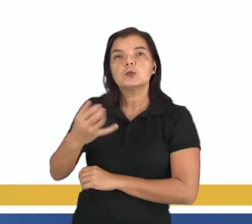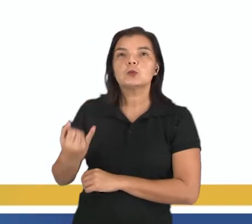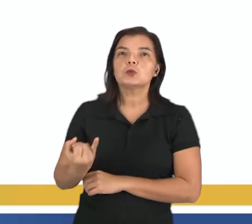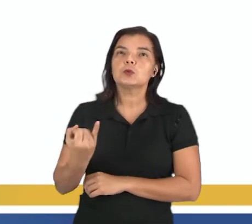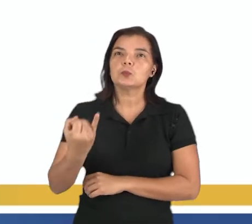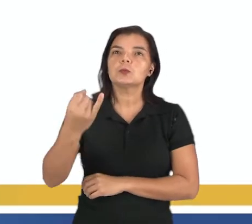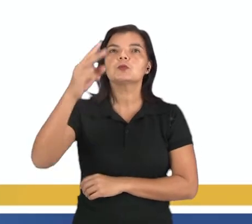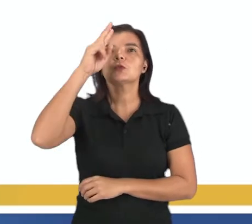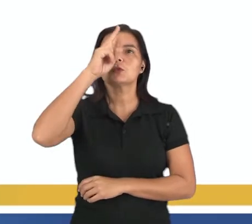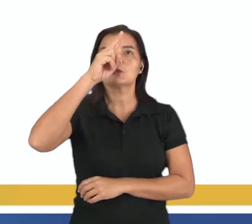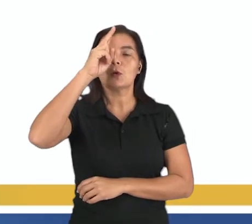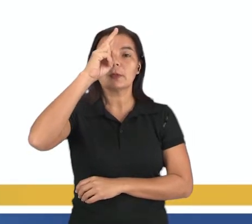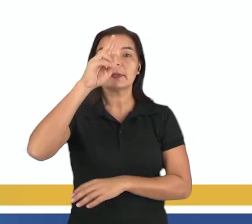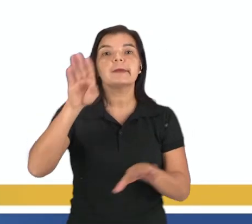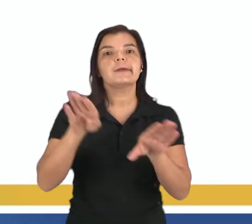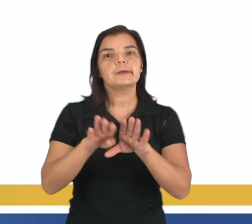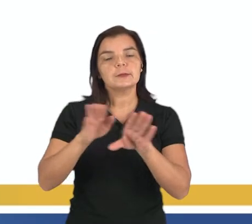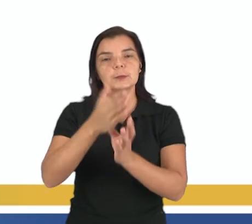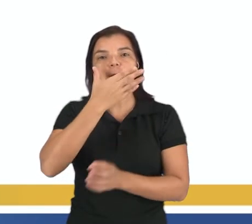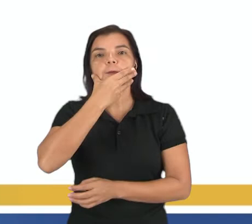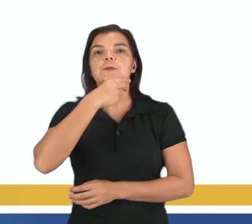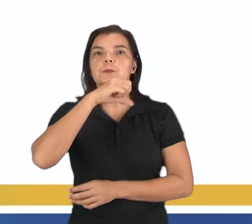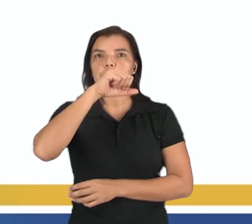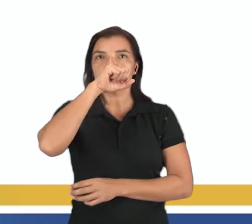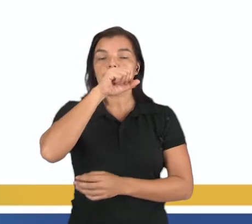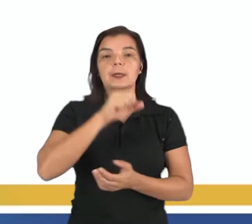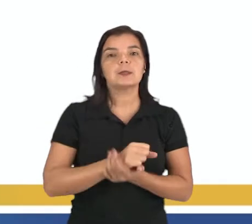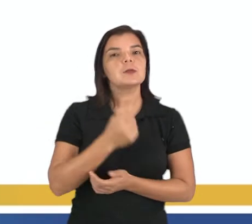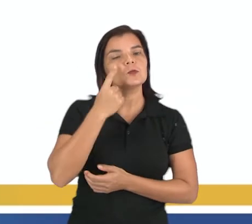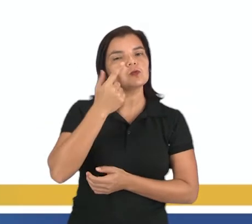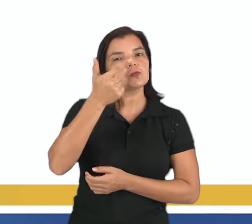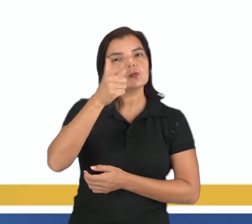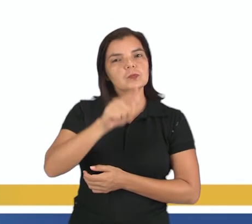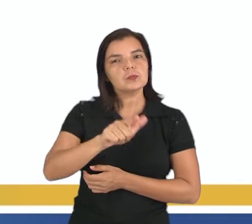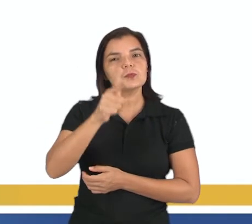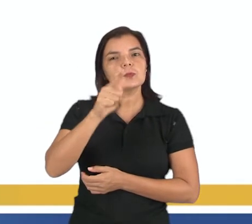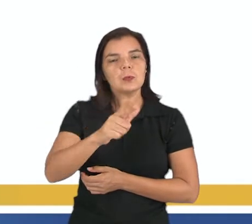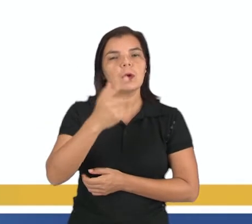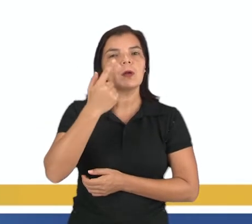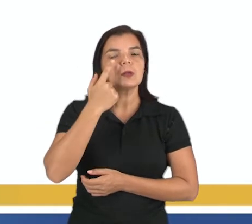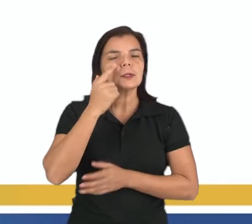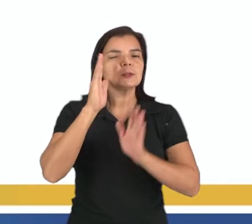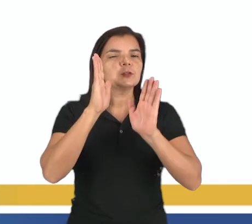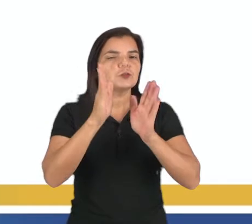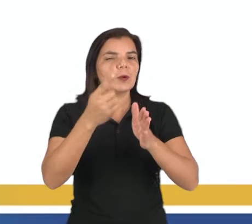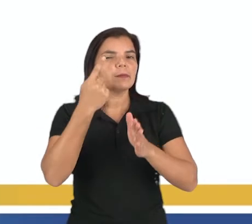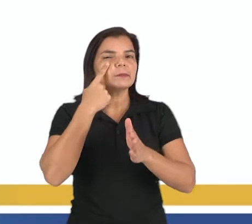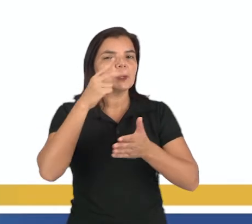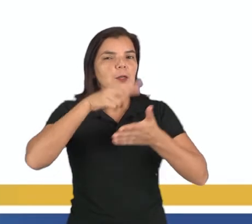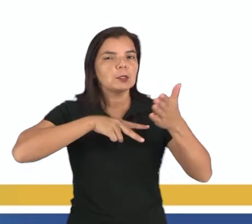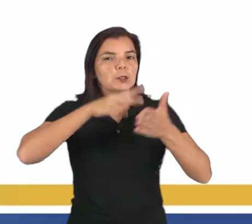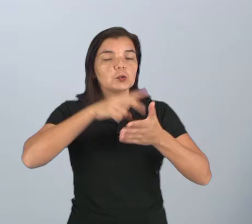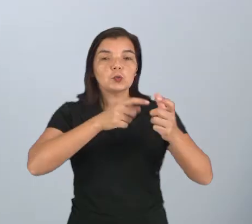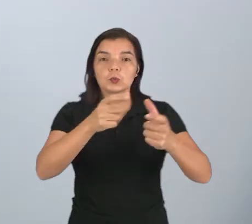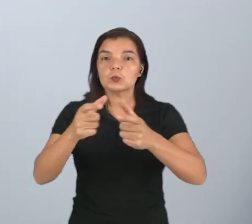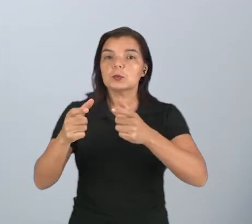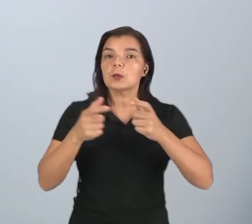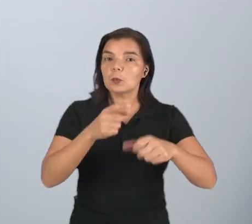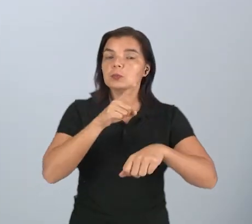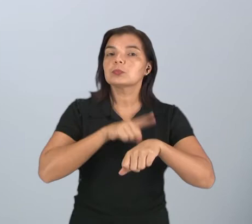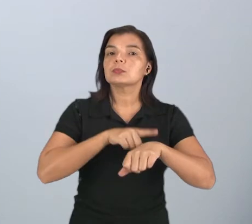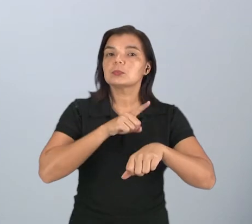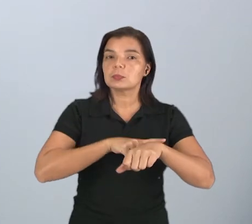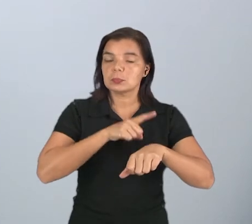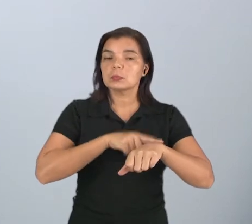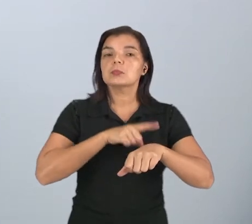personagens importantes de sua história, seus pais. Então aí, novamente, lá já situando o leitor no espaço, no